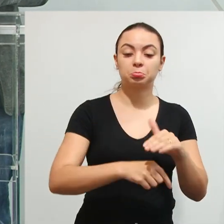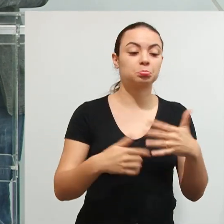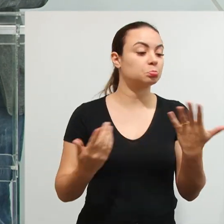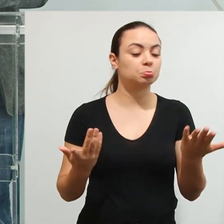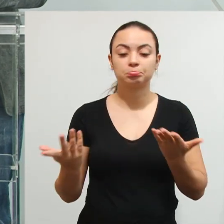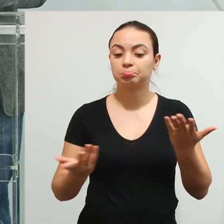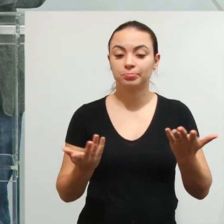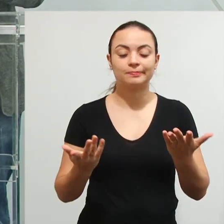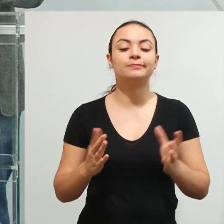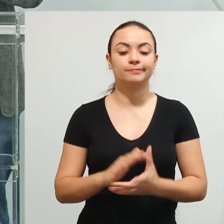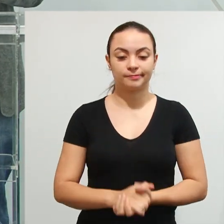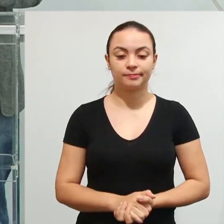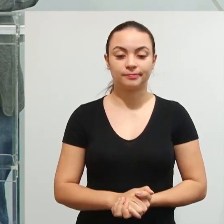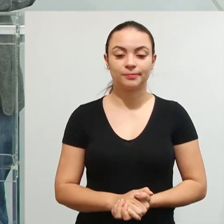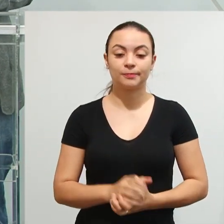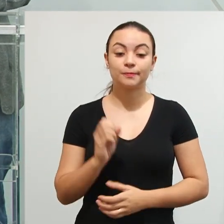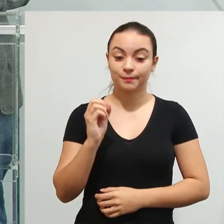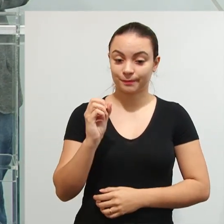equivalentes